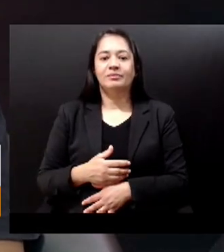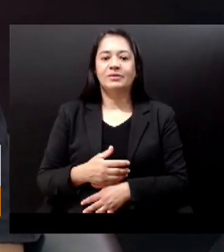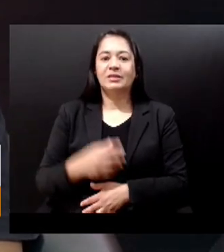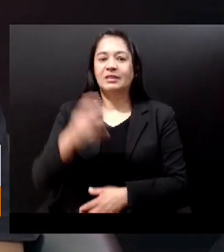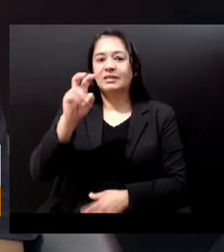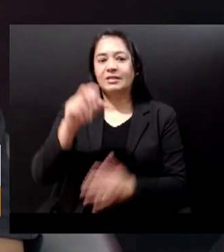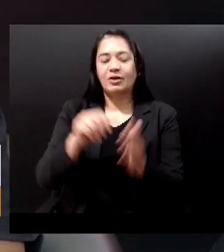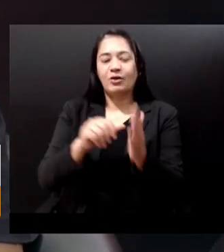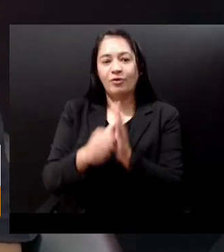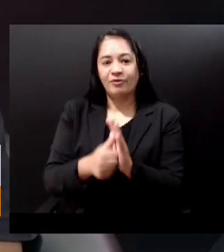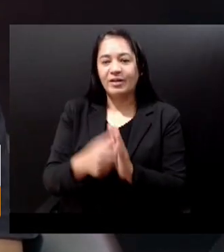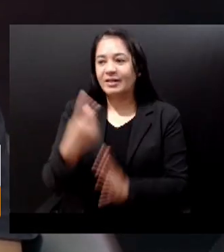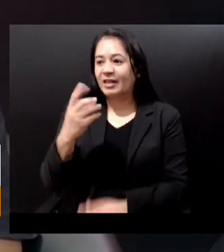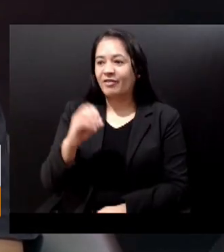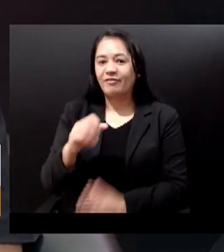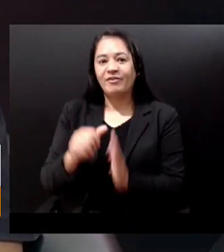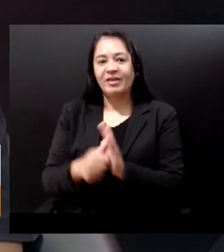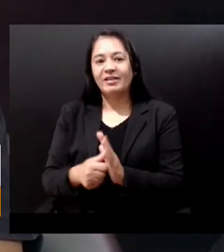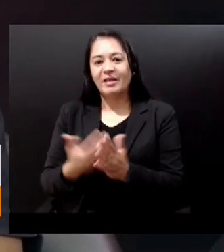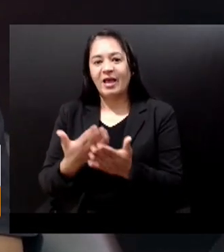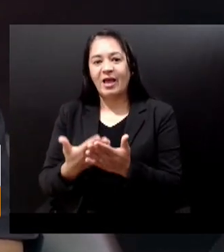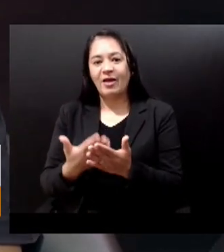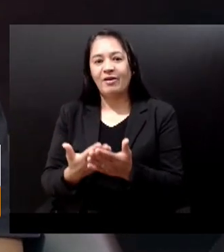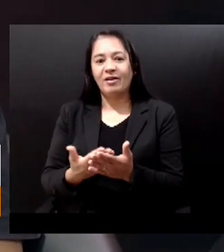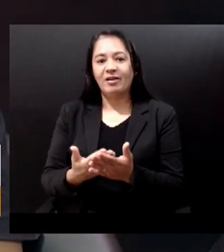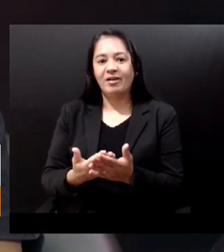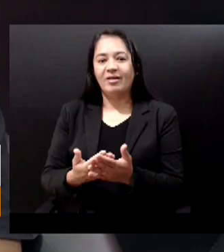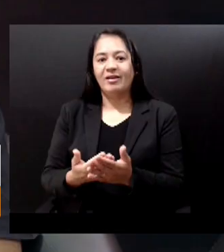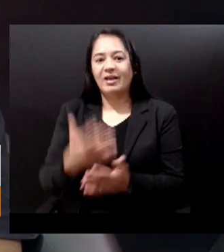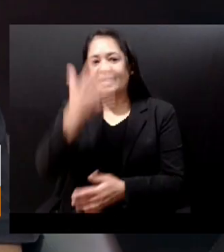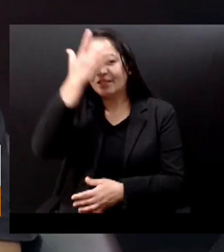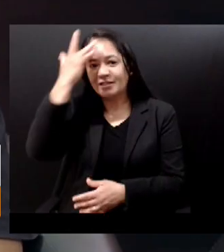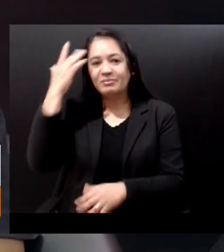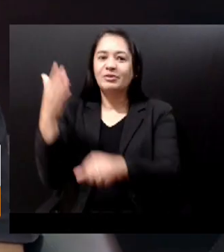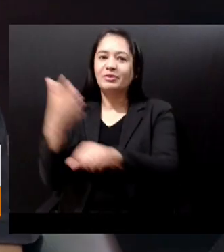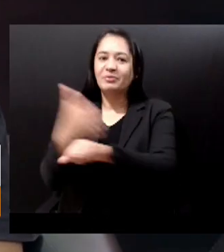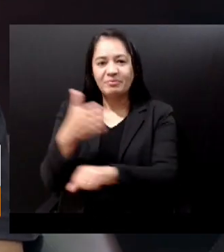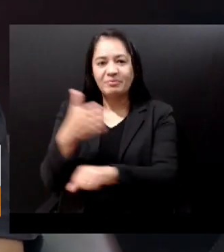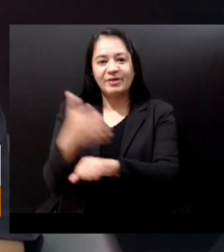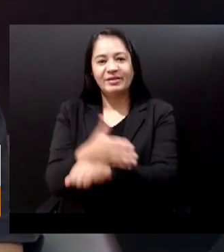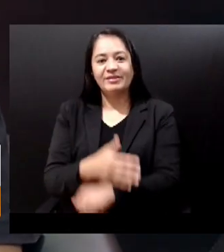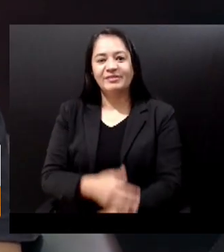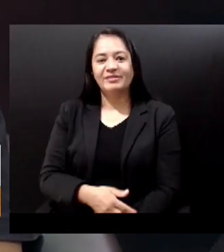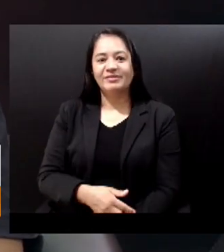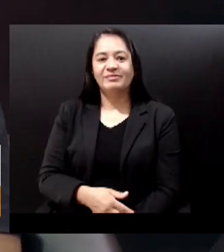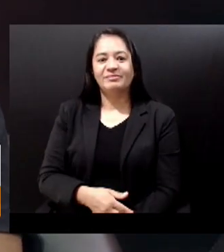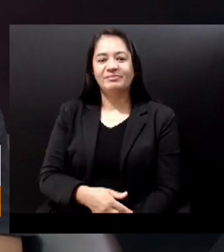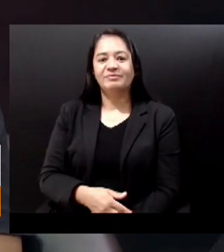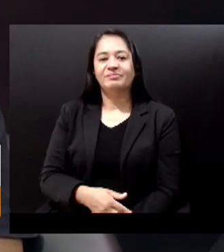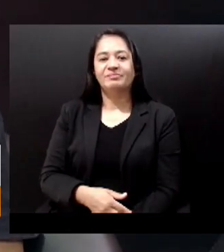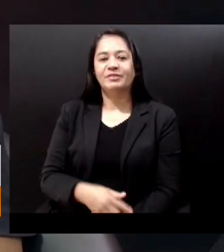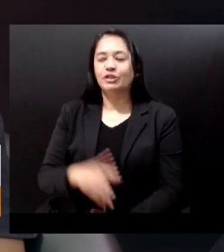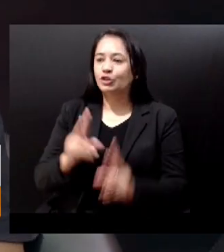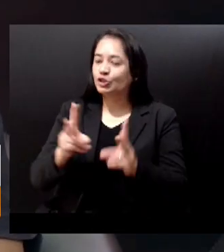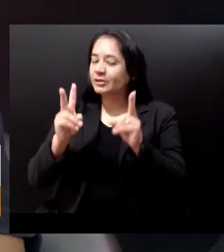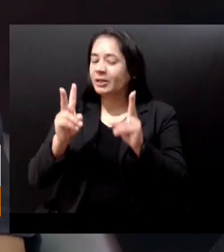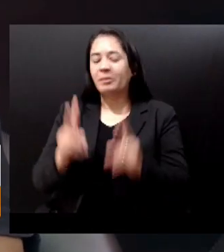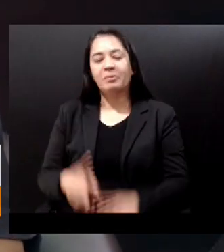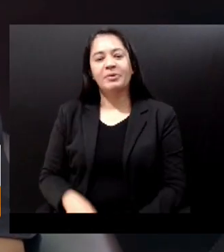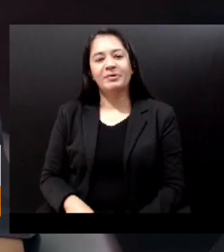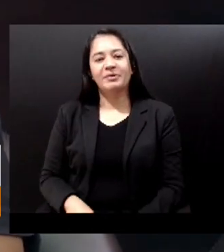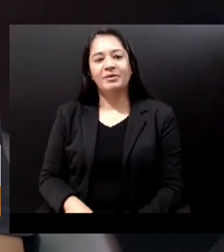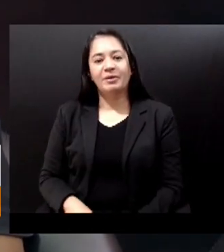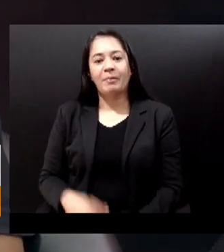aula de fit dance, de dança, as pessoas, as meninas do fit dance vão em todas as aulas. Por Uau! quê? Porque elas sentem